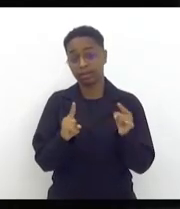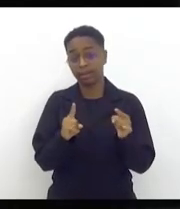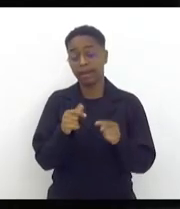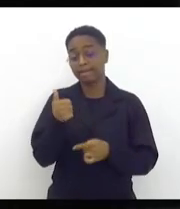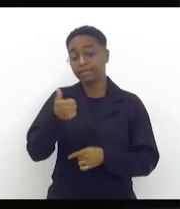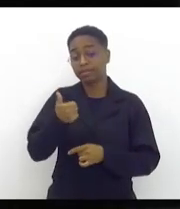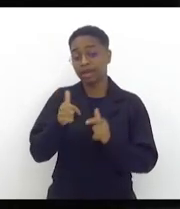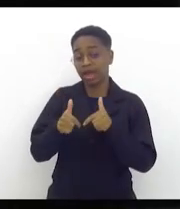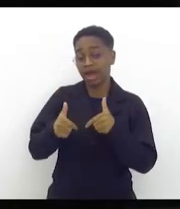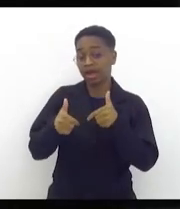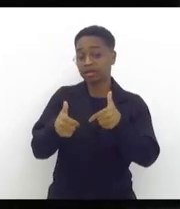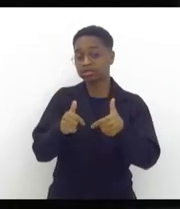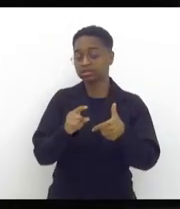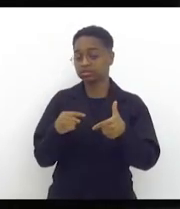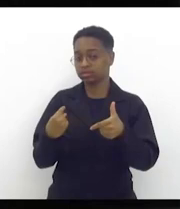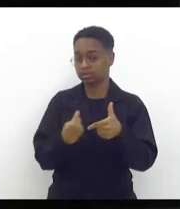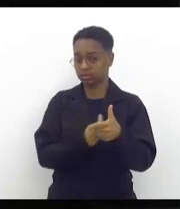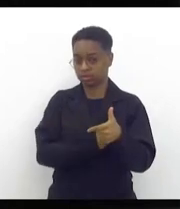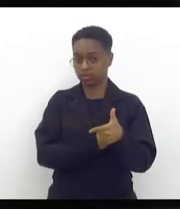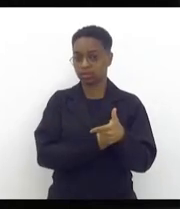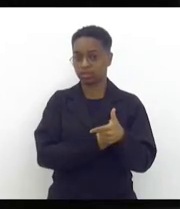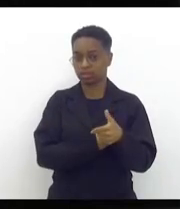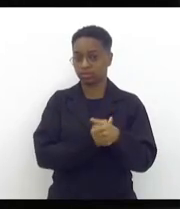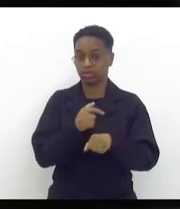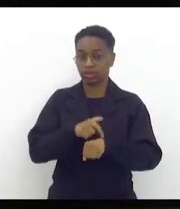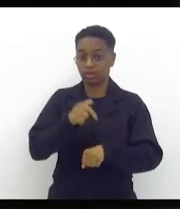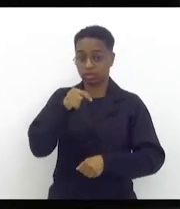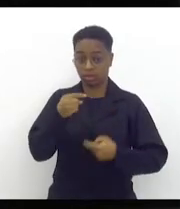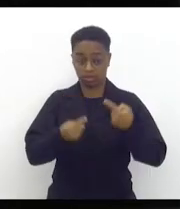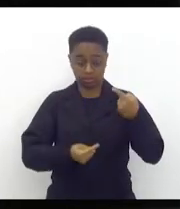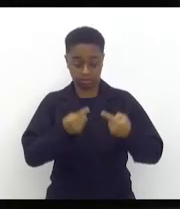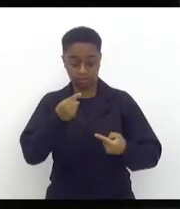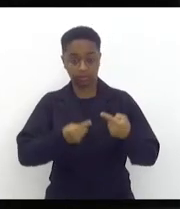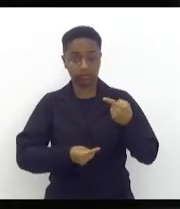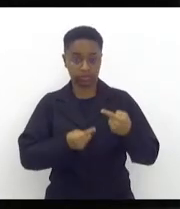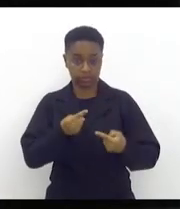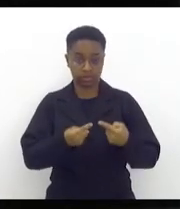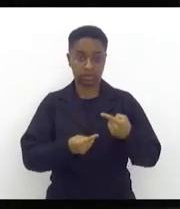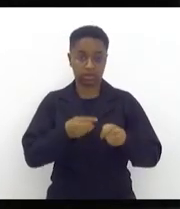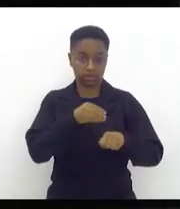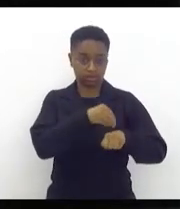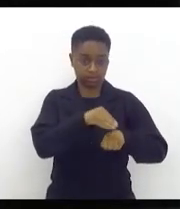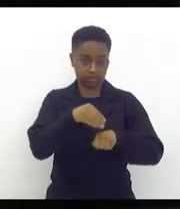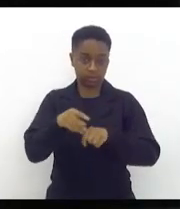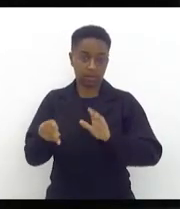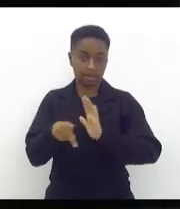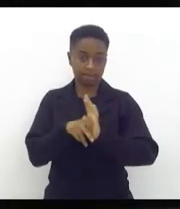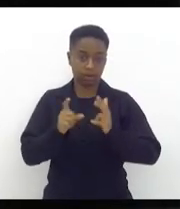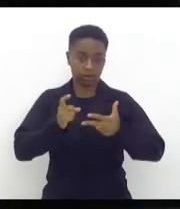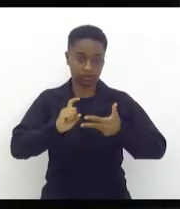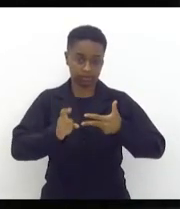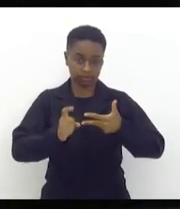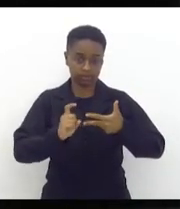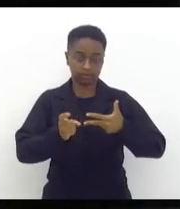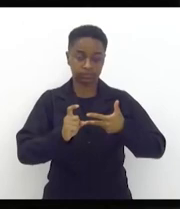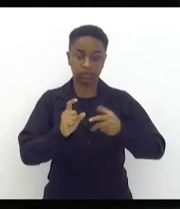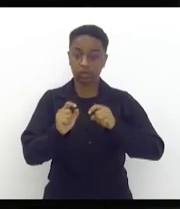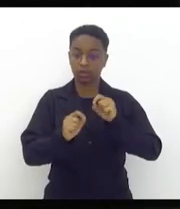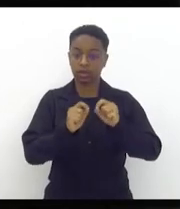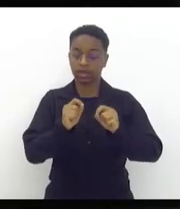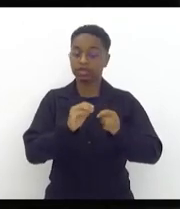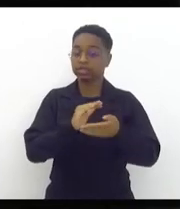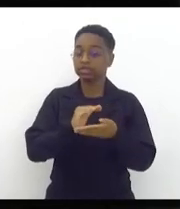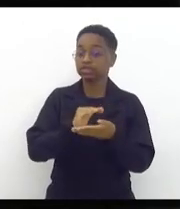iniciativa nossa, no momento da discussão dessa mensagem do Poder Executivo, foi